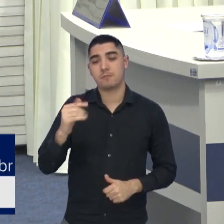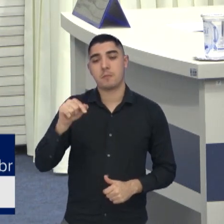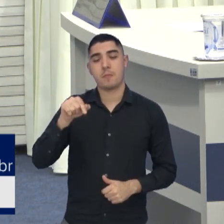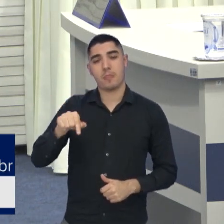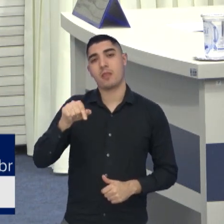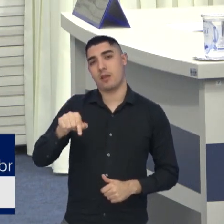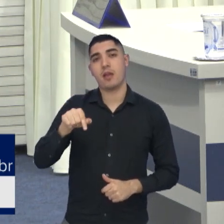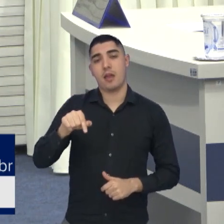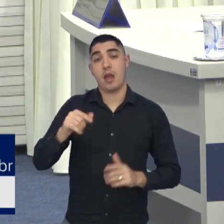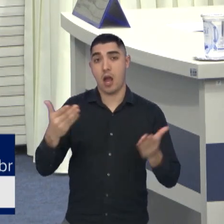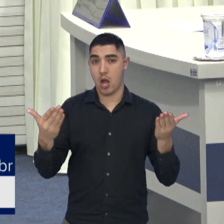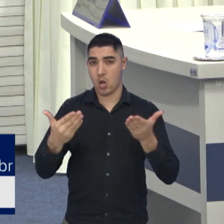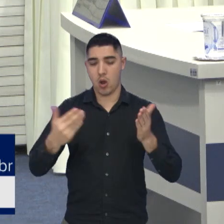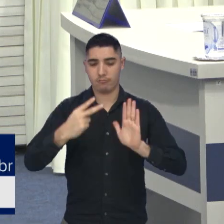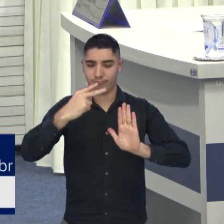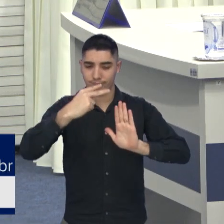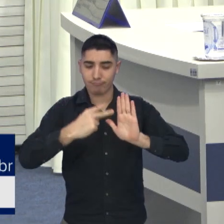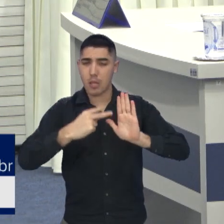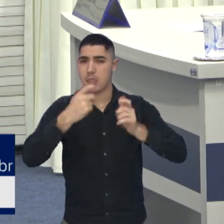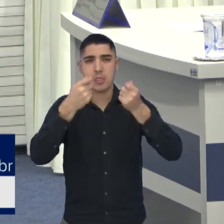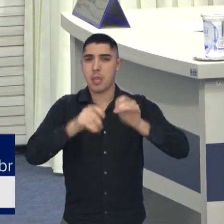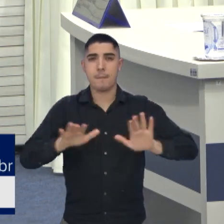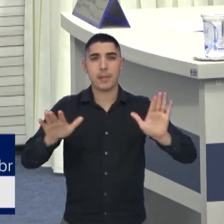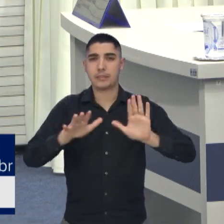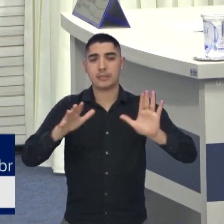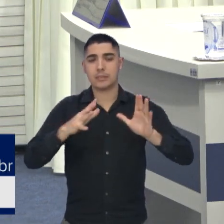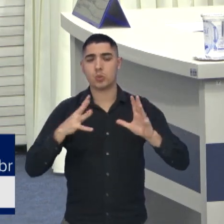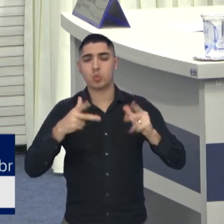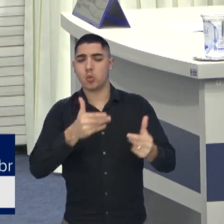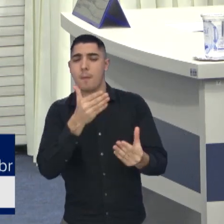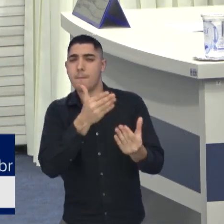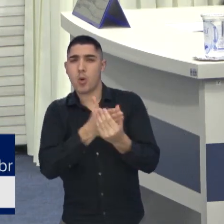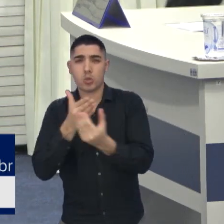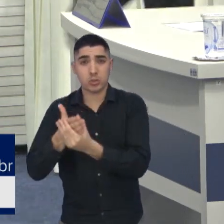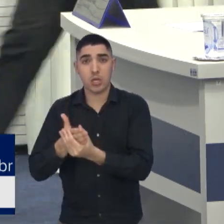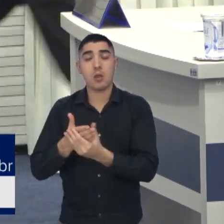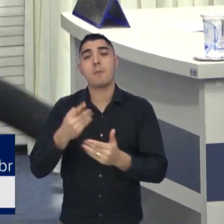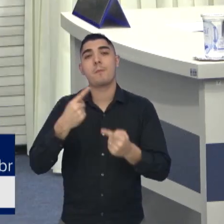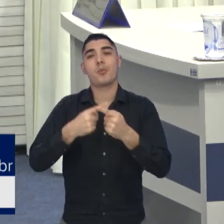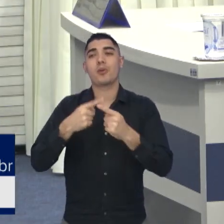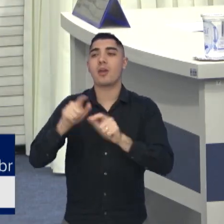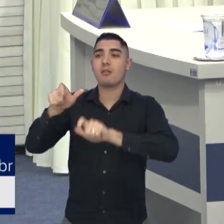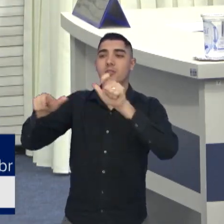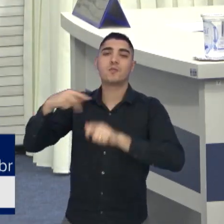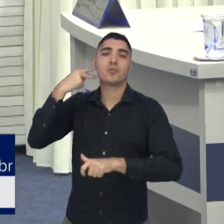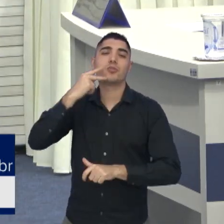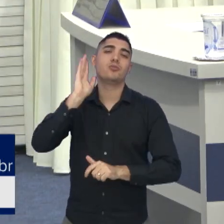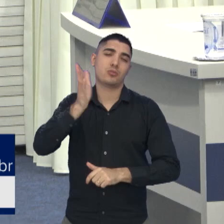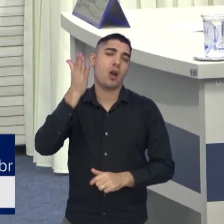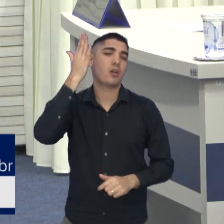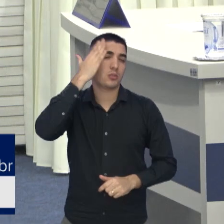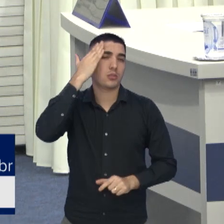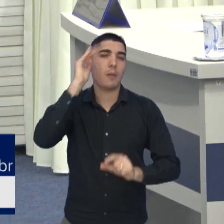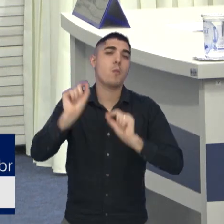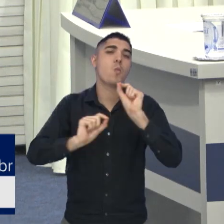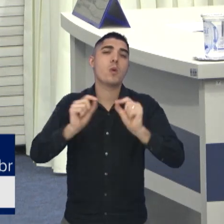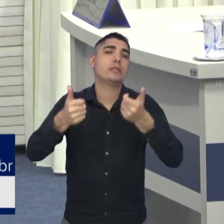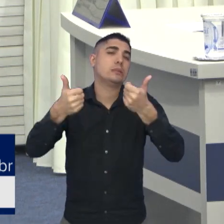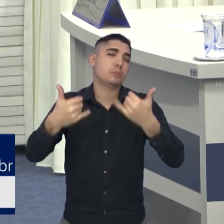supressão da leitura de todos os processos da pauta por serem de conhecimento de todos os